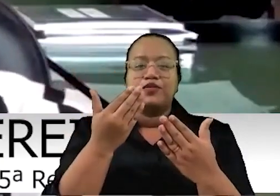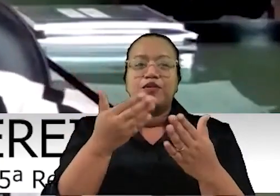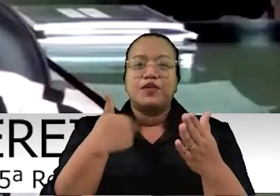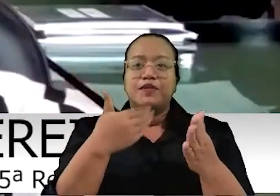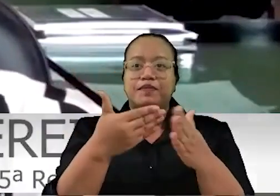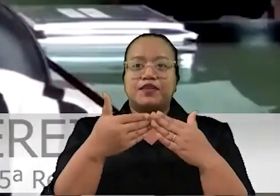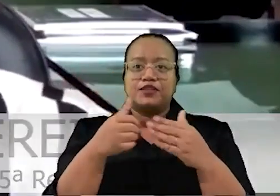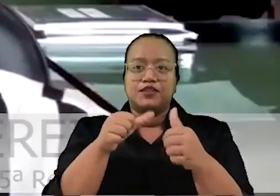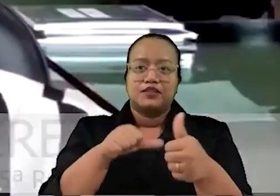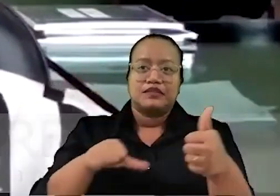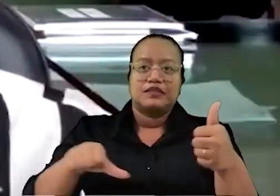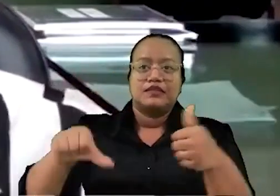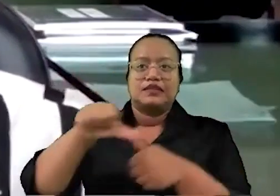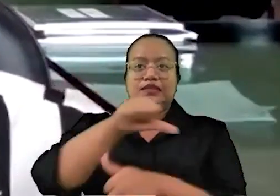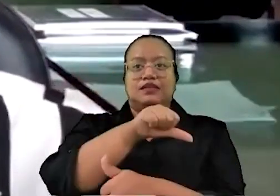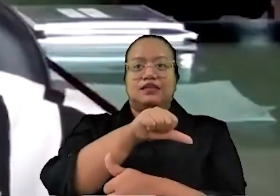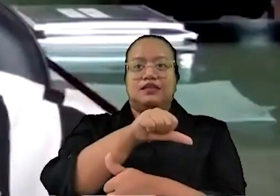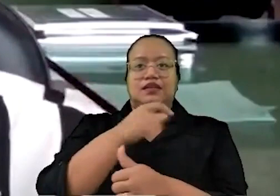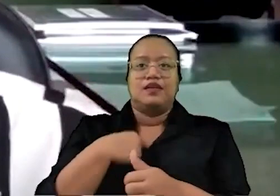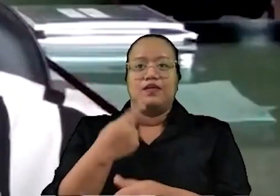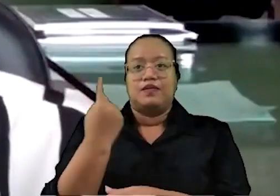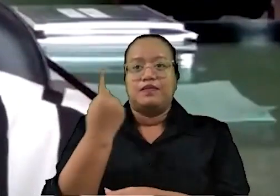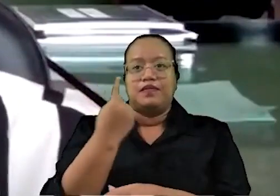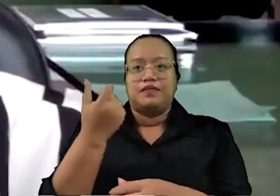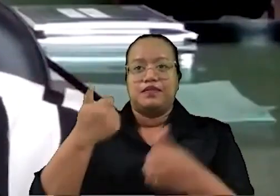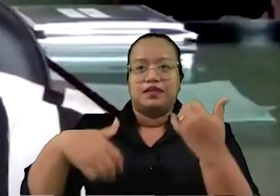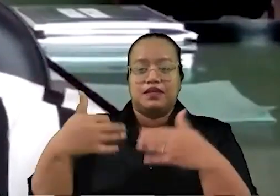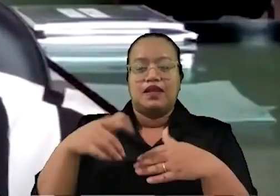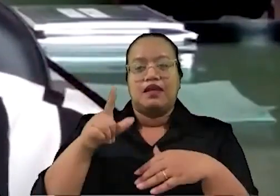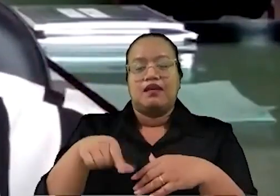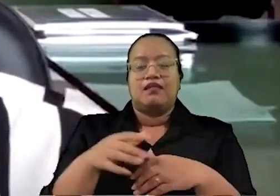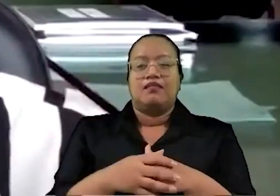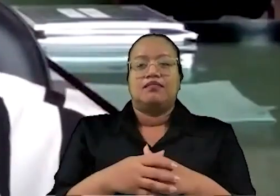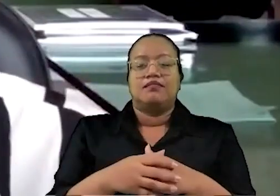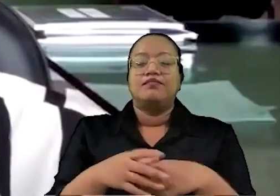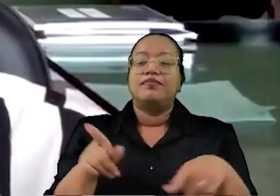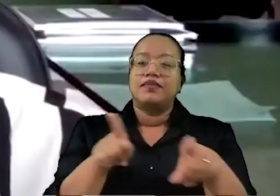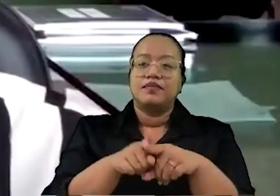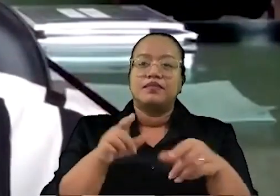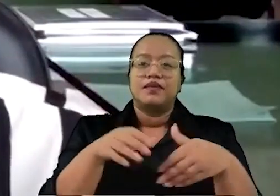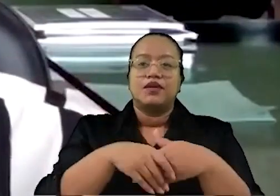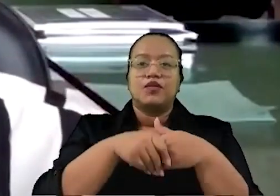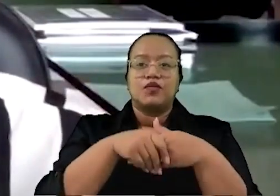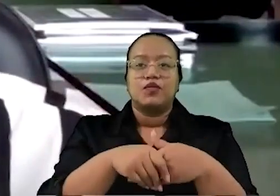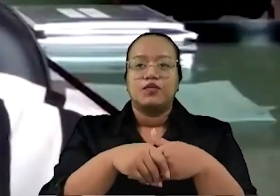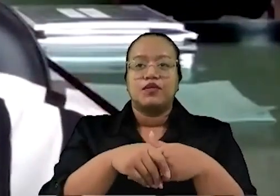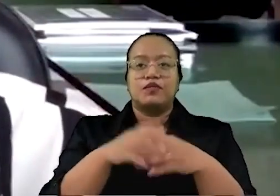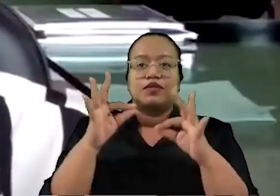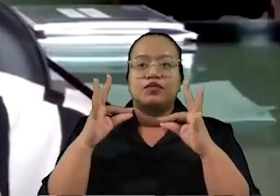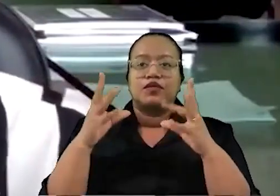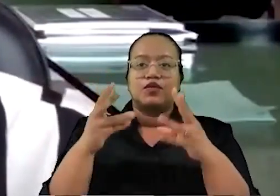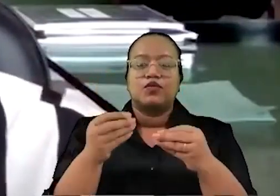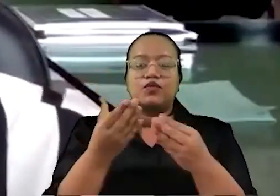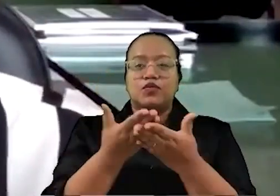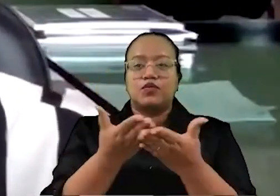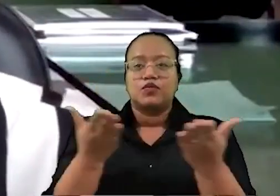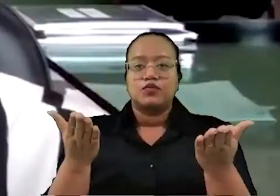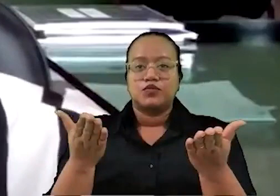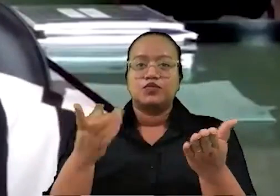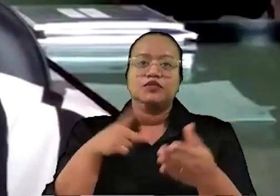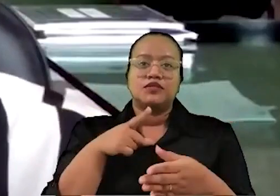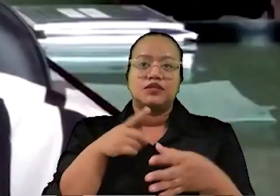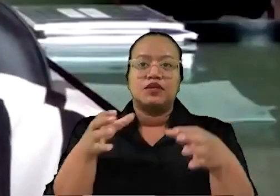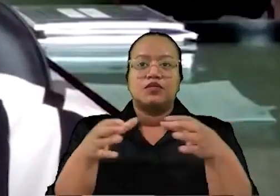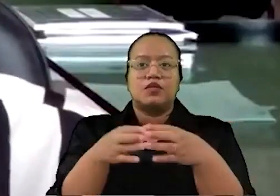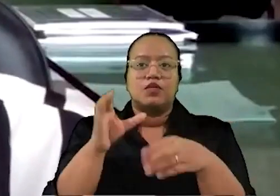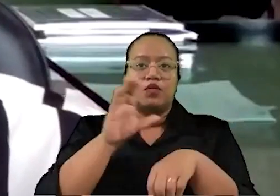da Justiça Federal. Um cumprimento especial a todas e a todos que fazem parte desse curso, que já se anuncia